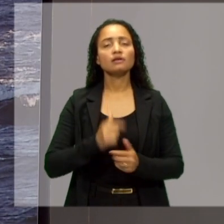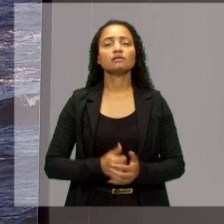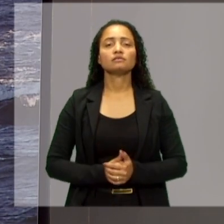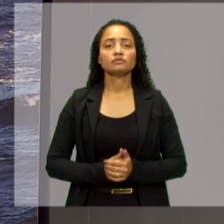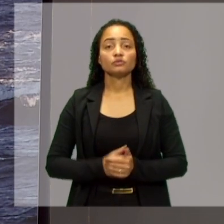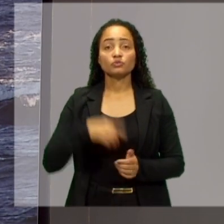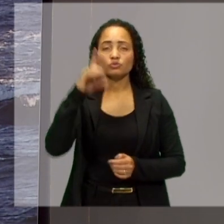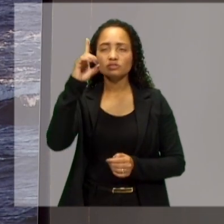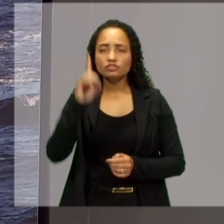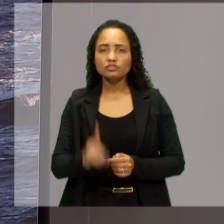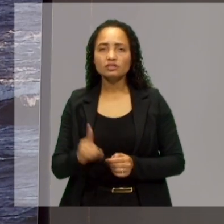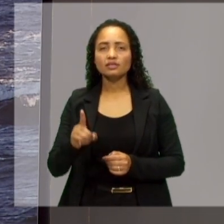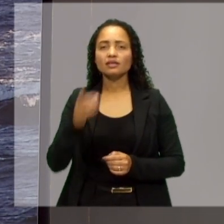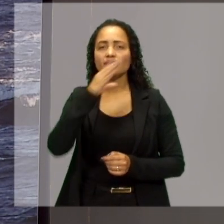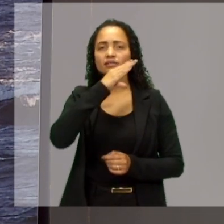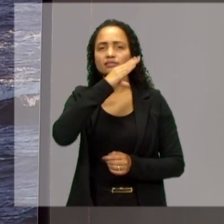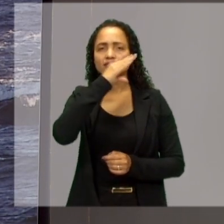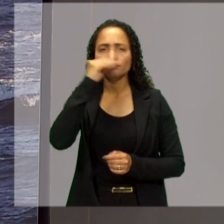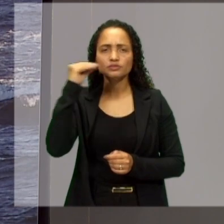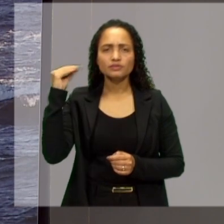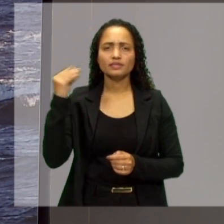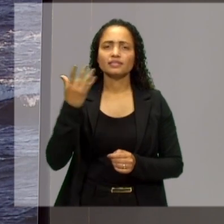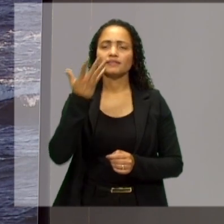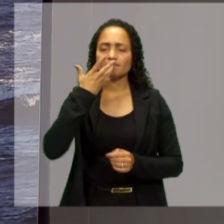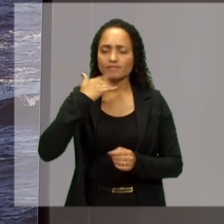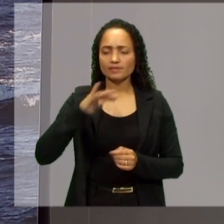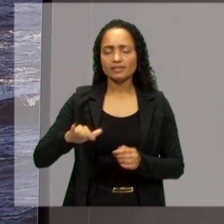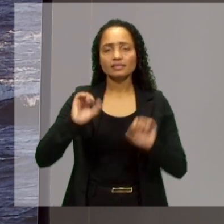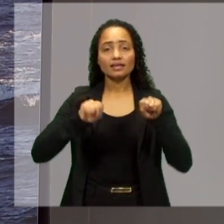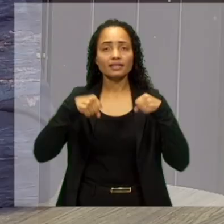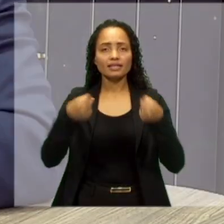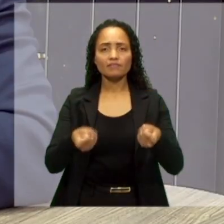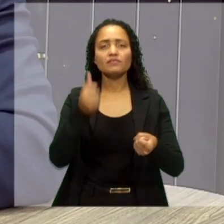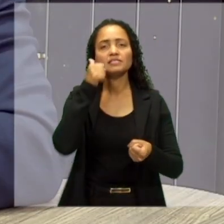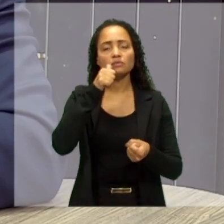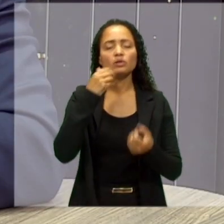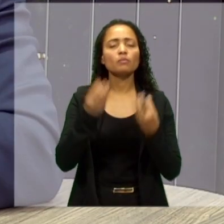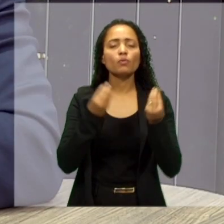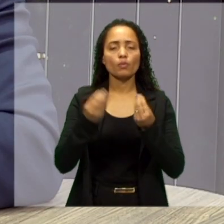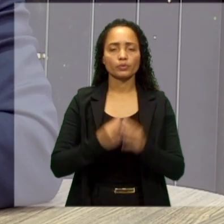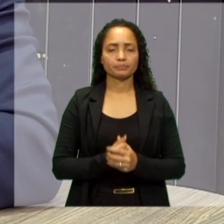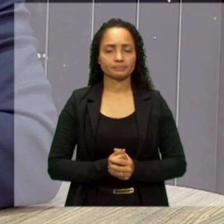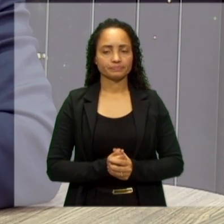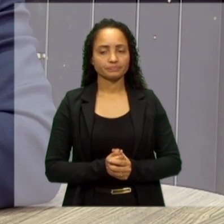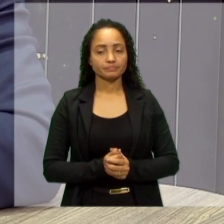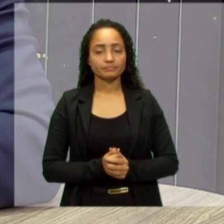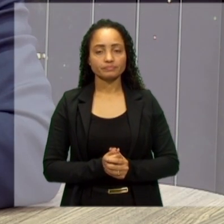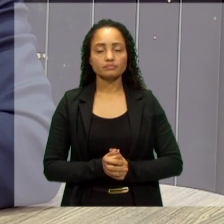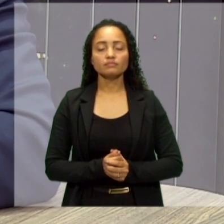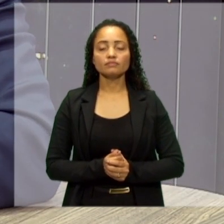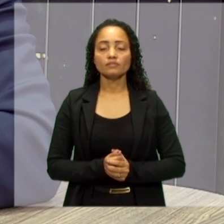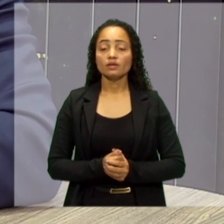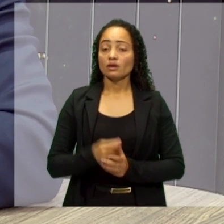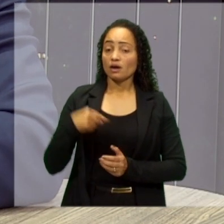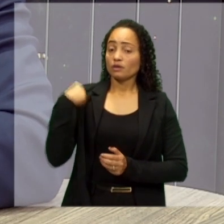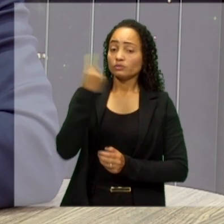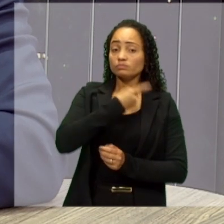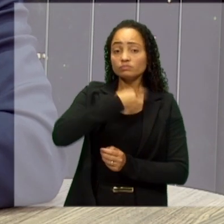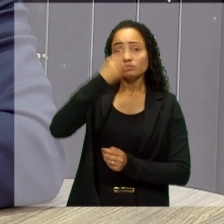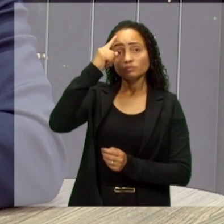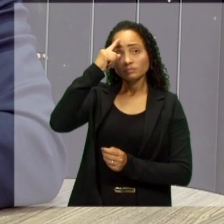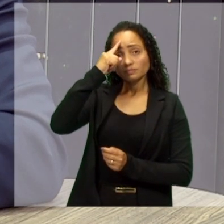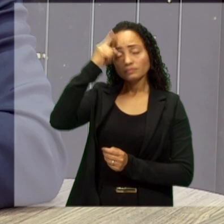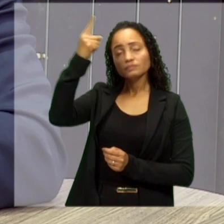nos direitos da infância, da juventude, defesa da mulher, como é que é? A ideia inicial, quando se fala de